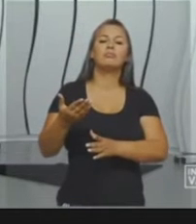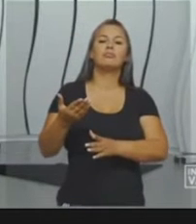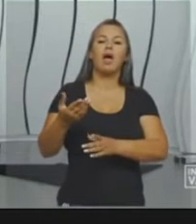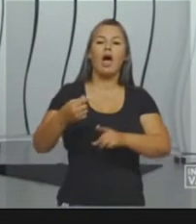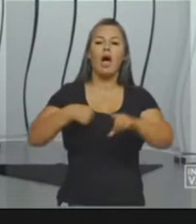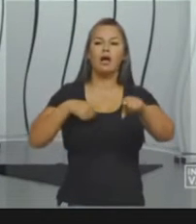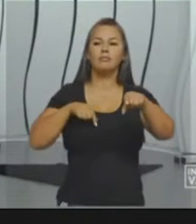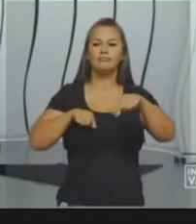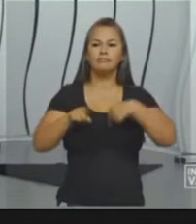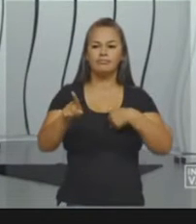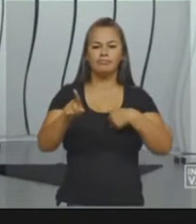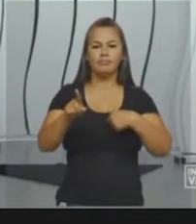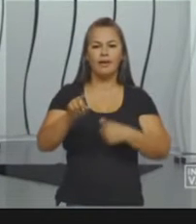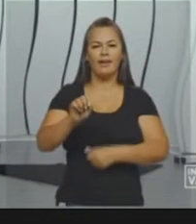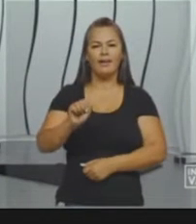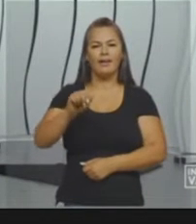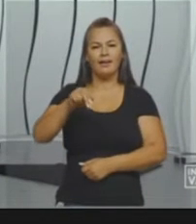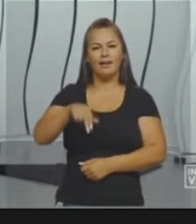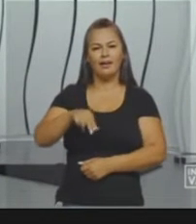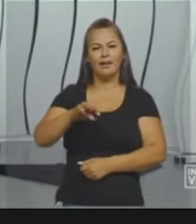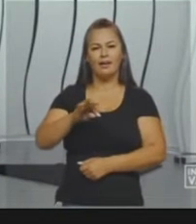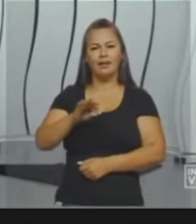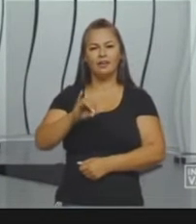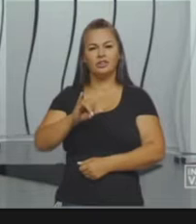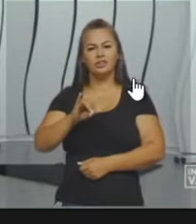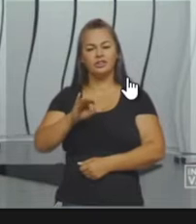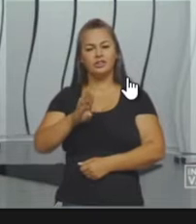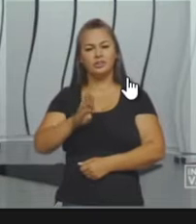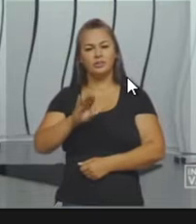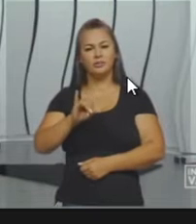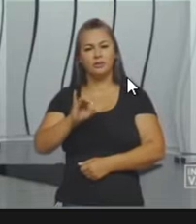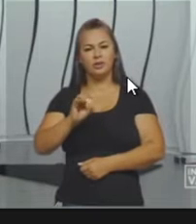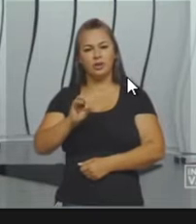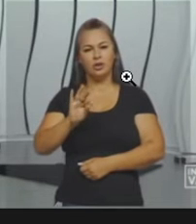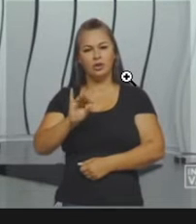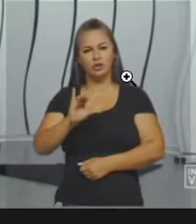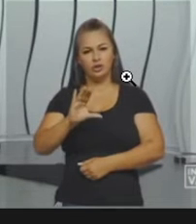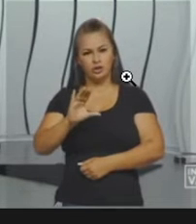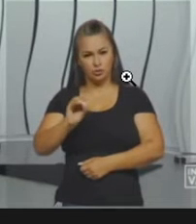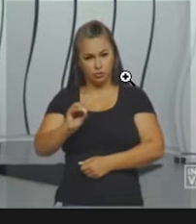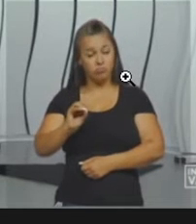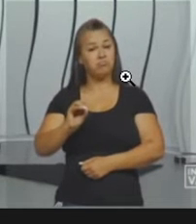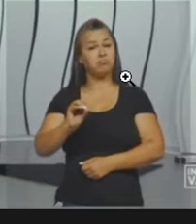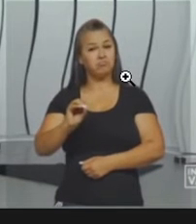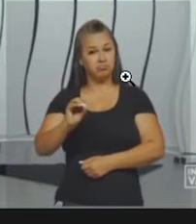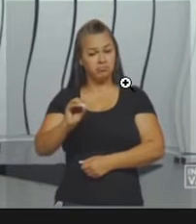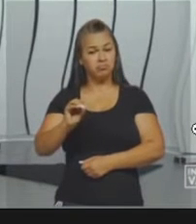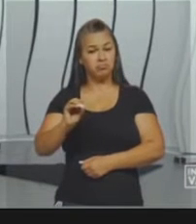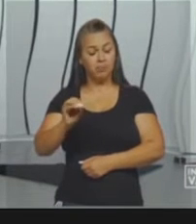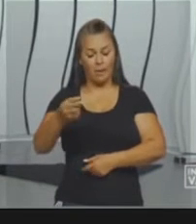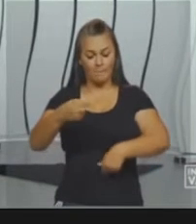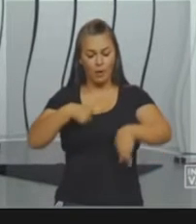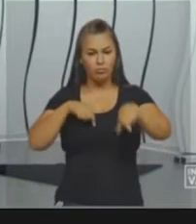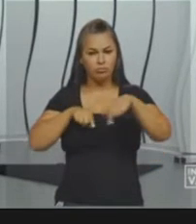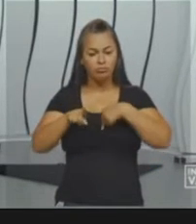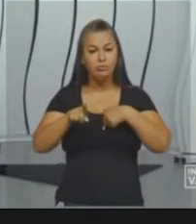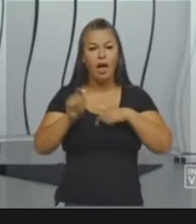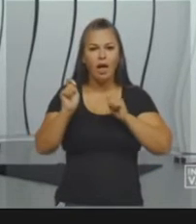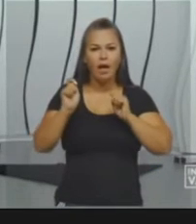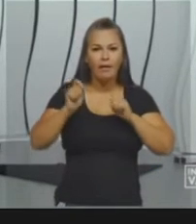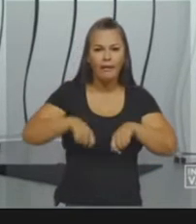por causa de uma substância que um fungo produz, e essa substância é capaz de matar algumas